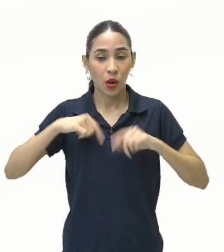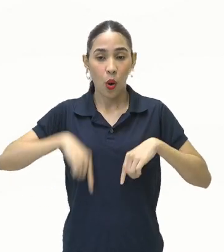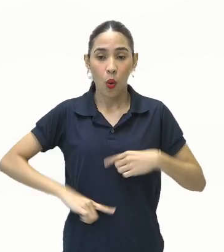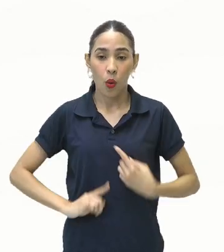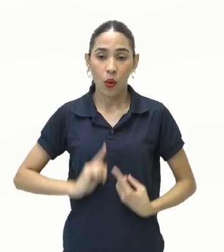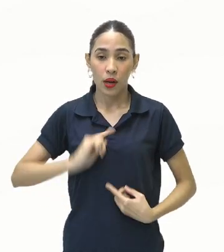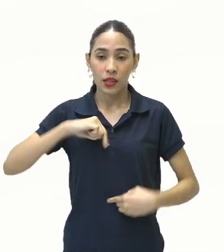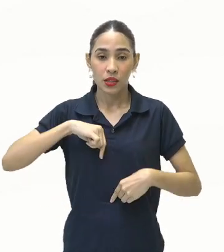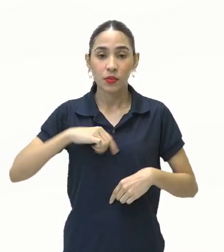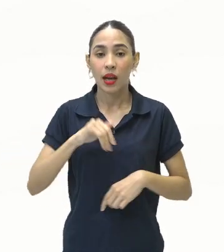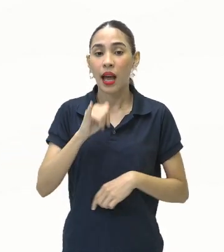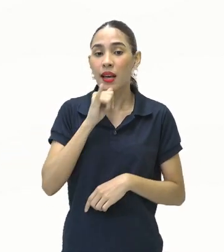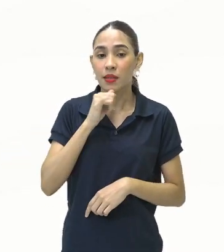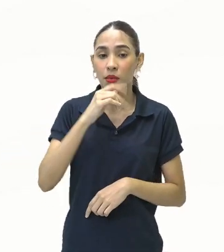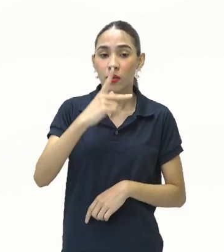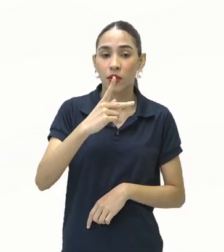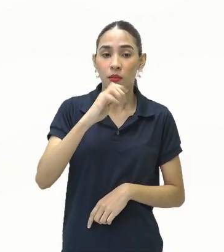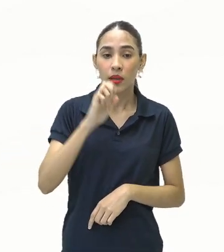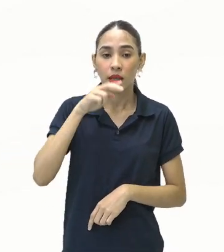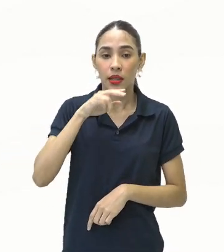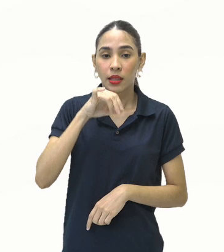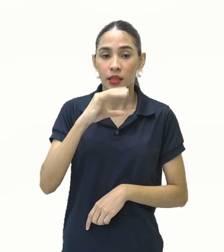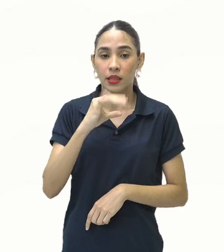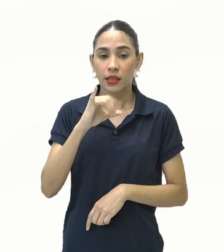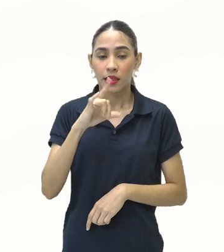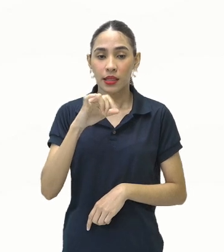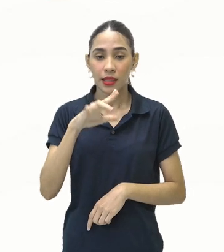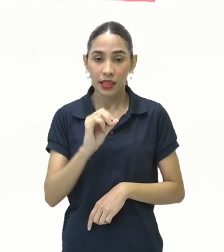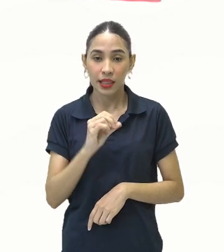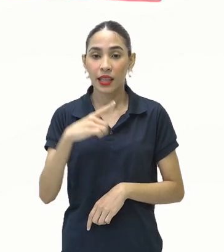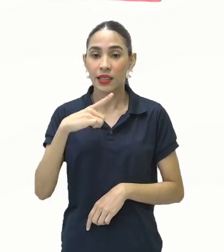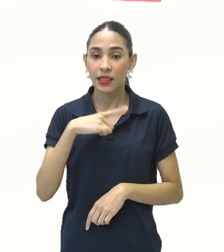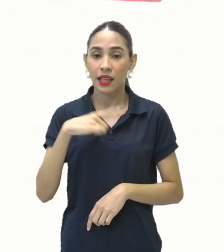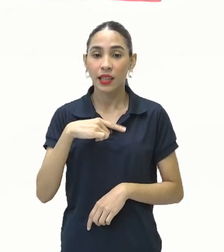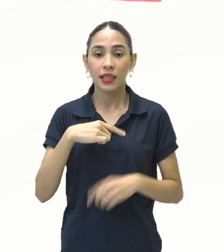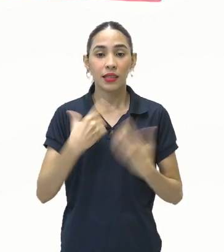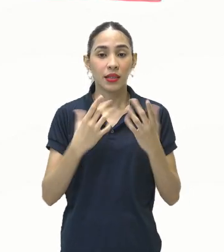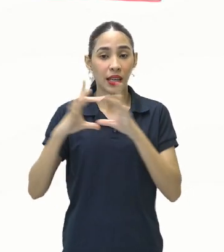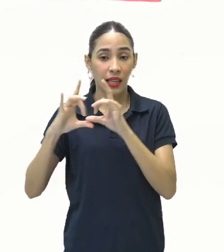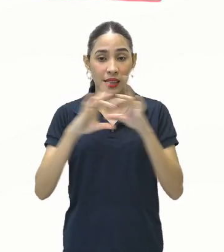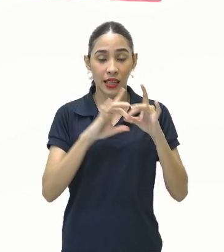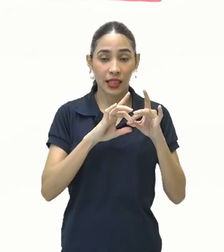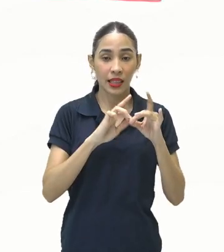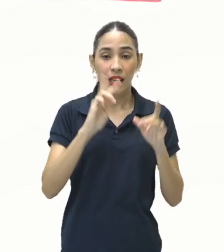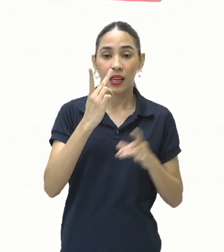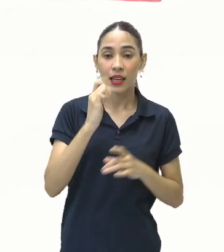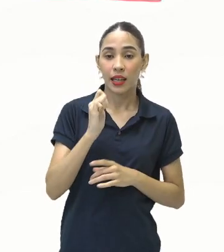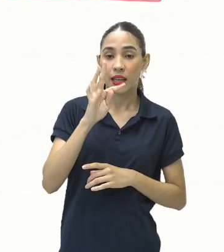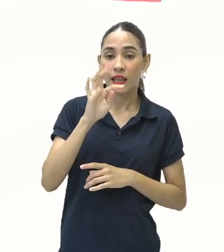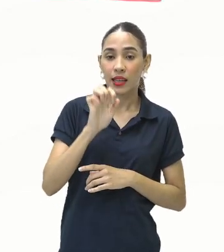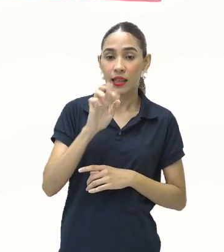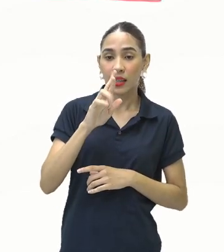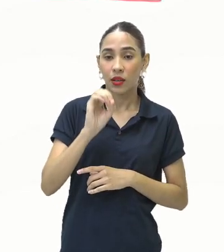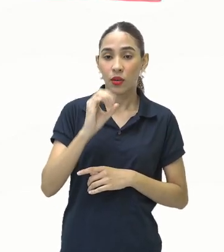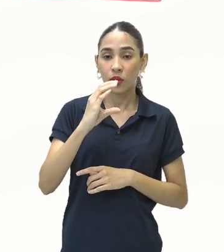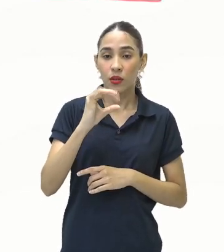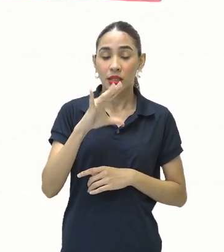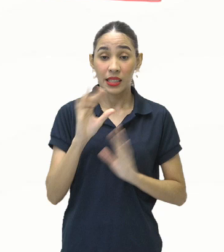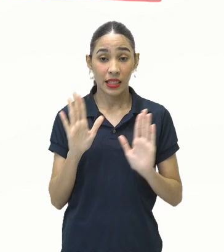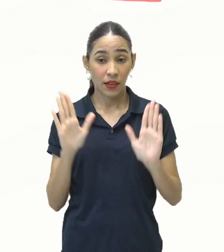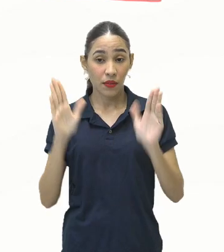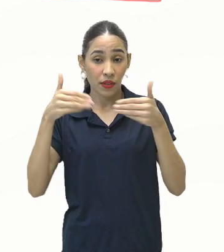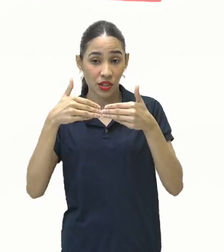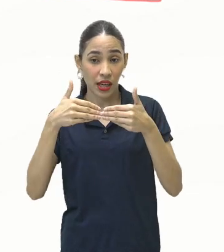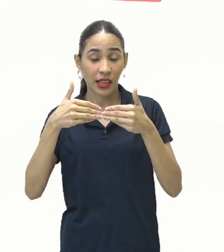Em exemplo, a penicilina possui uma cadeia heterocíclica. O que é heterocíclica? Hétero, a gente já falou